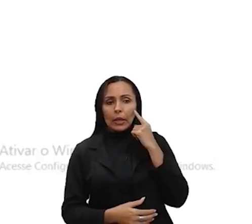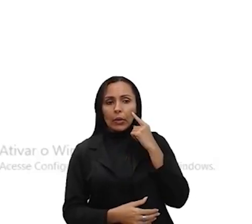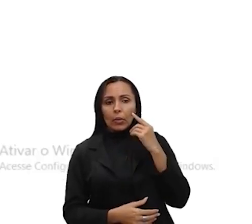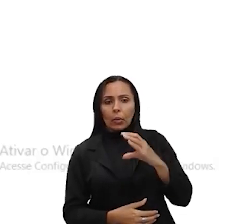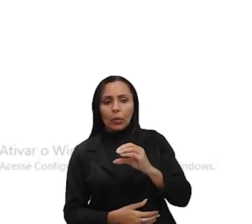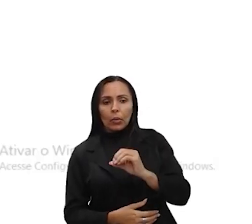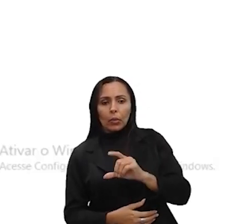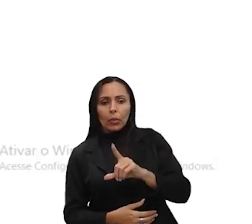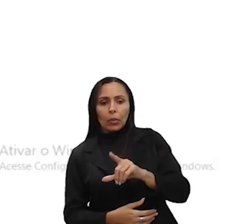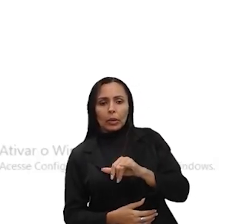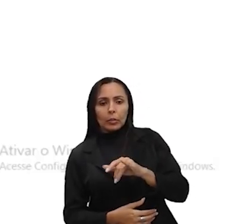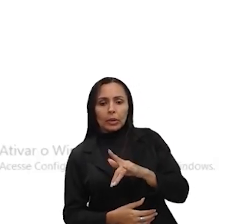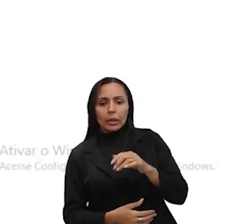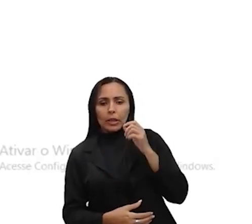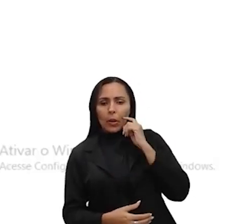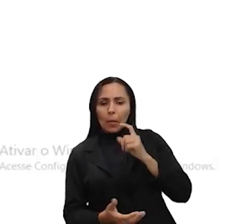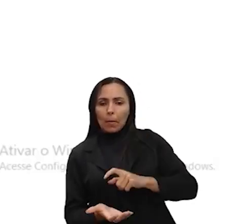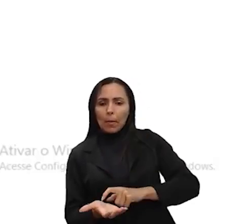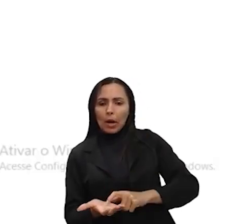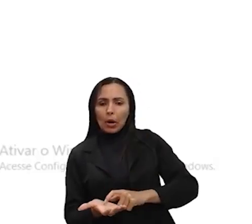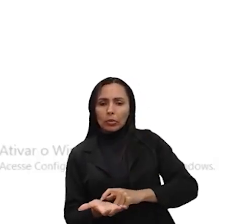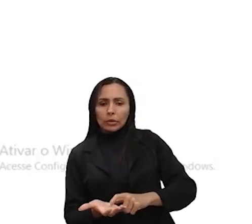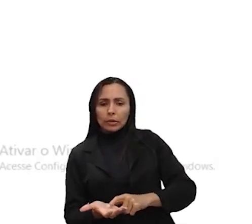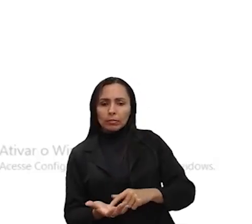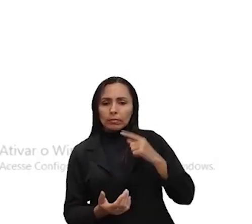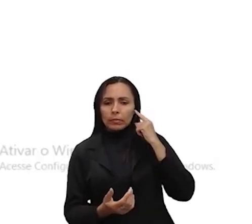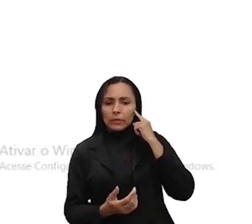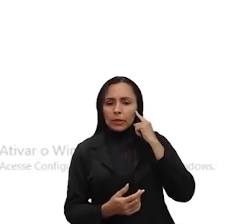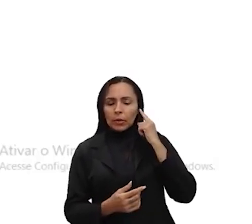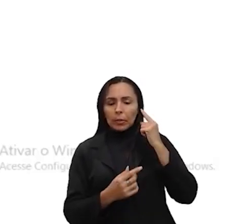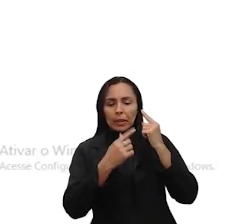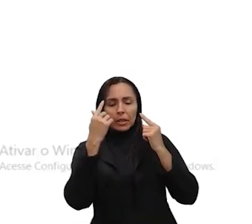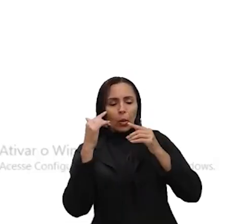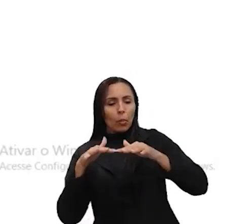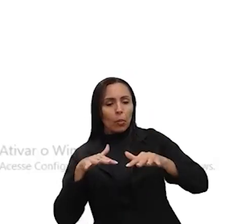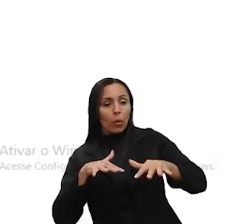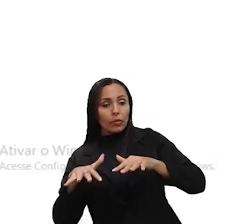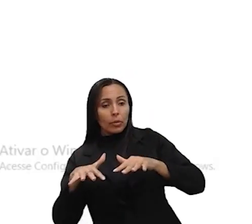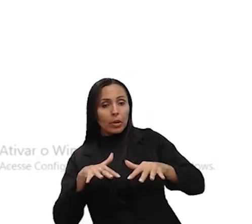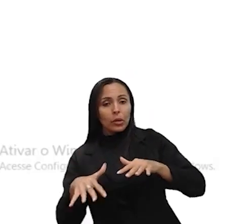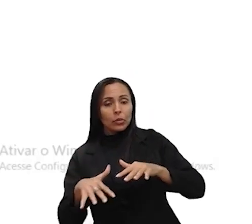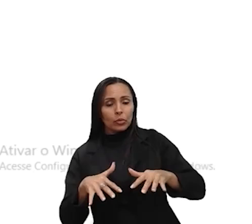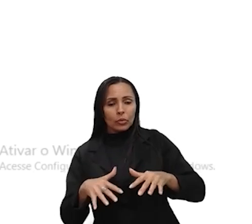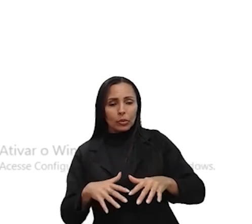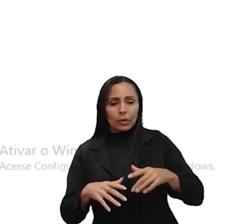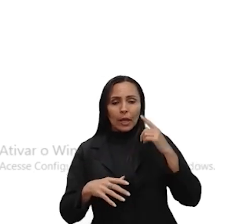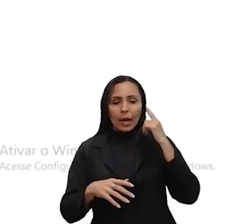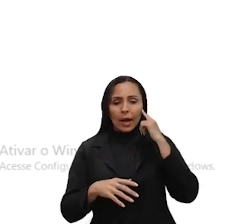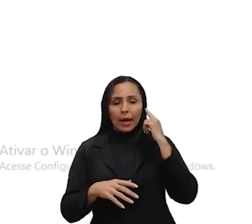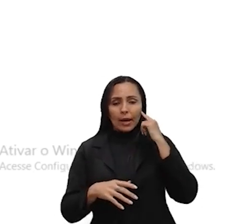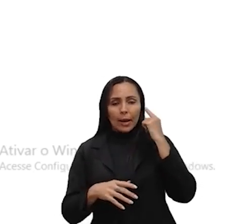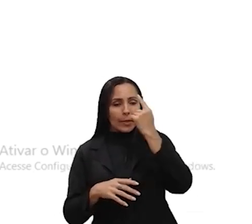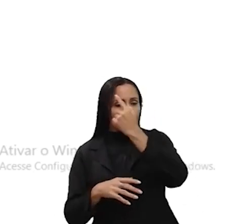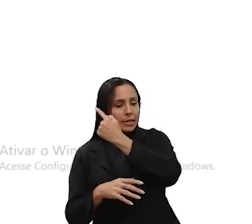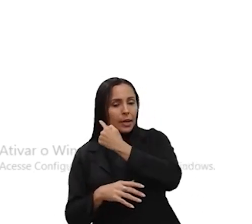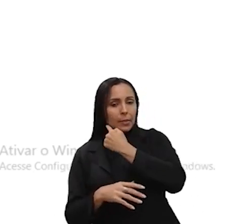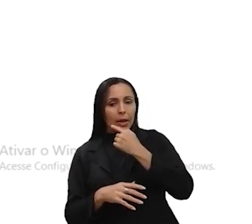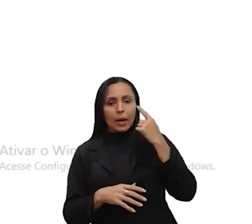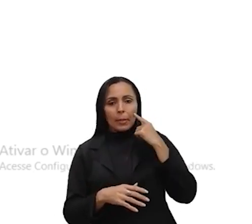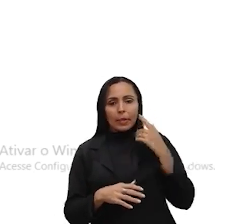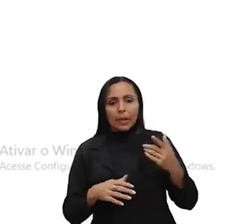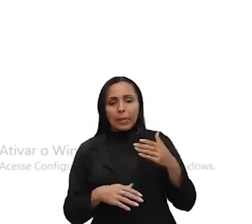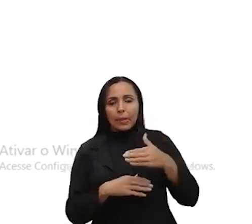que é um mouse de cabeça, né? Ele funciona com o movimento da cabeça para acessar páginas